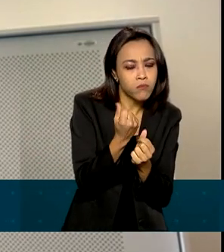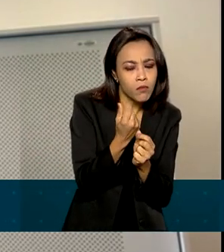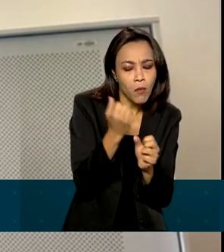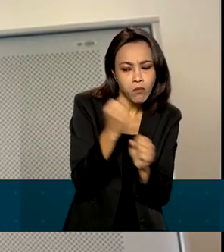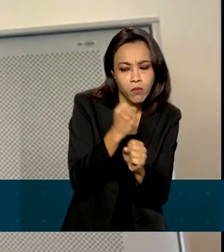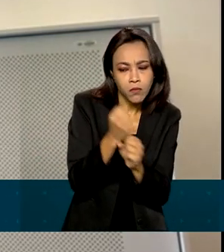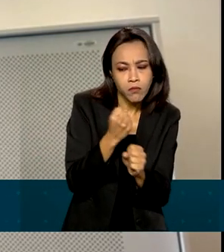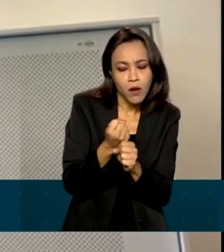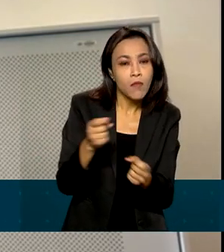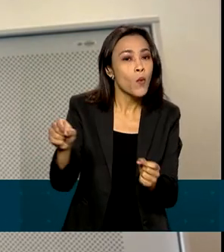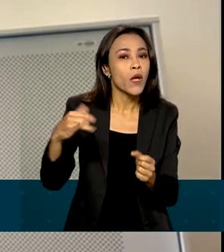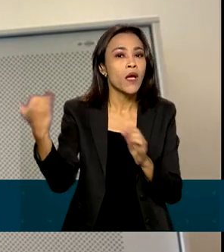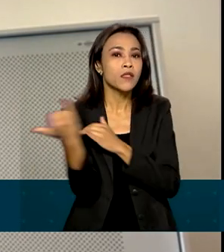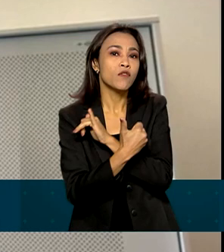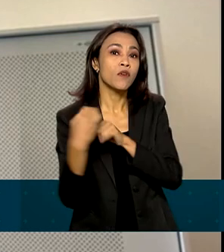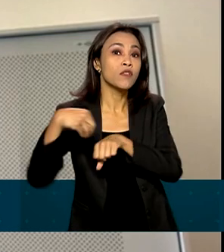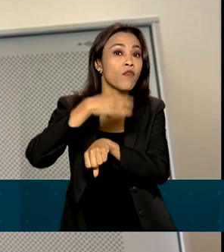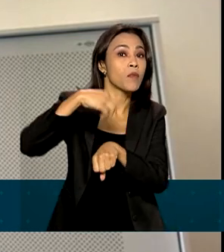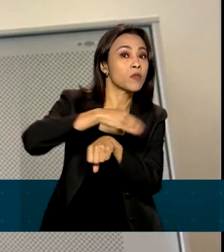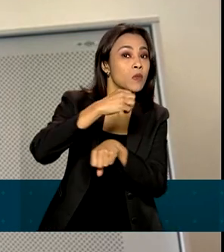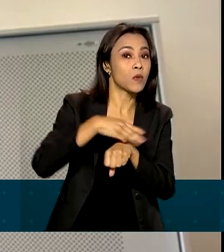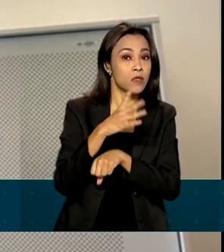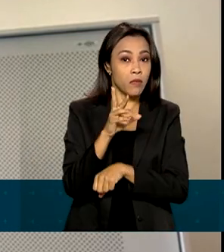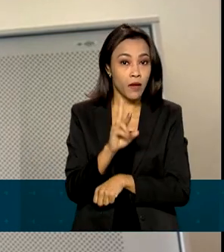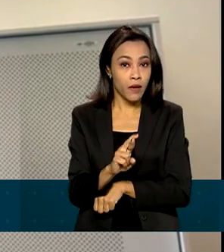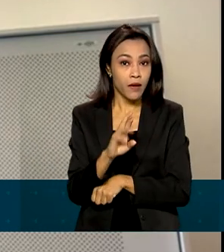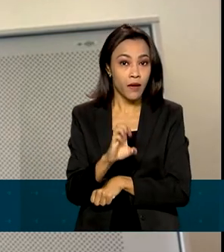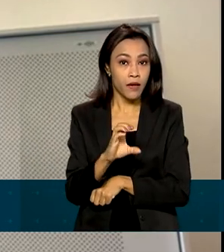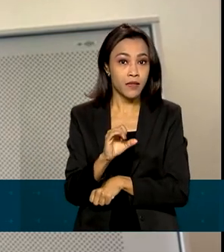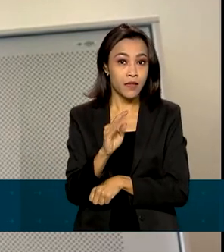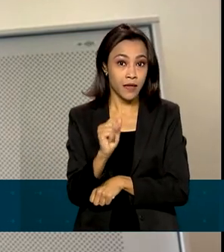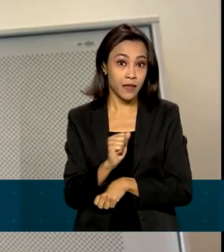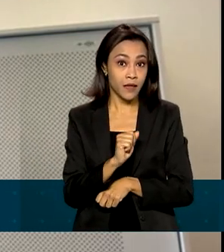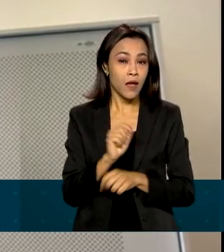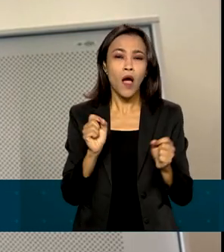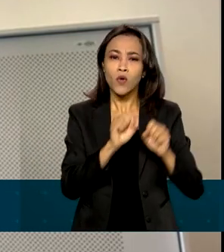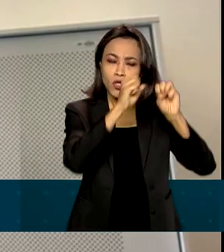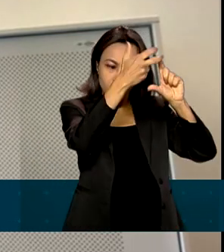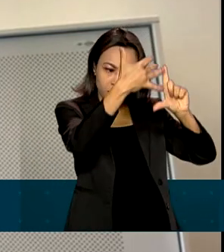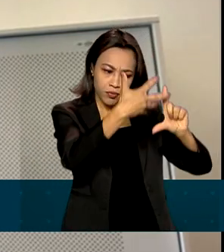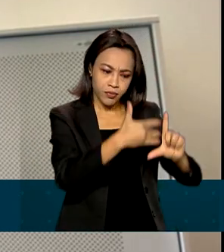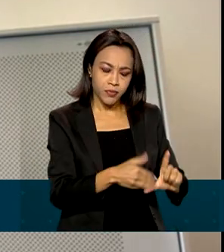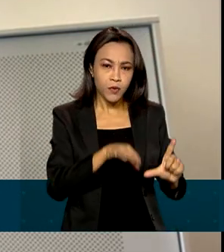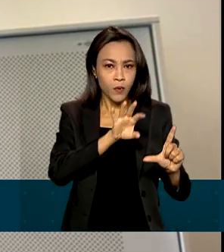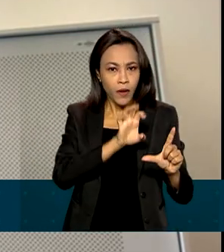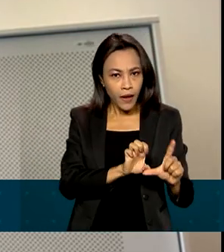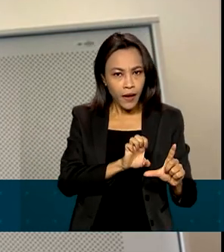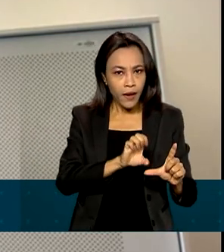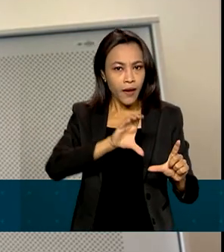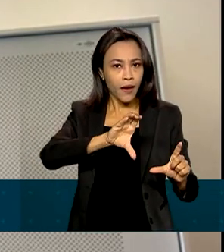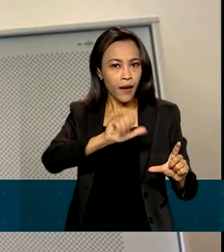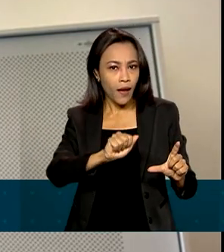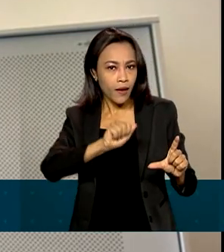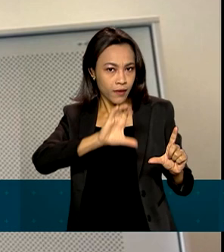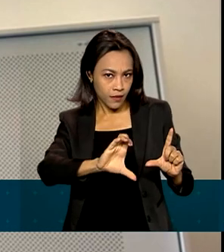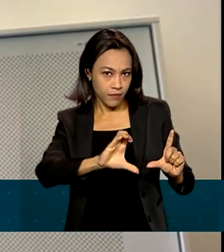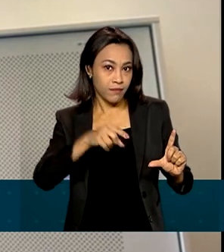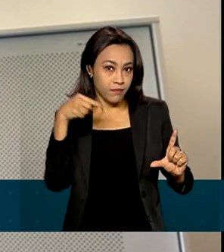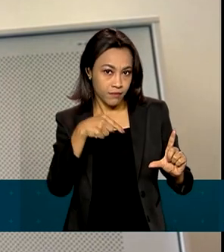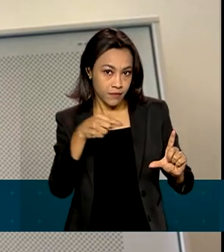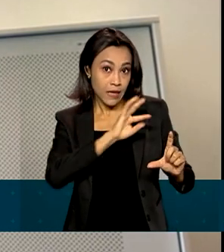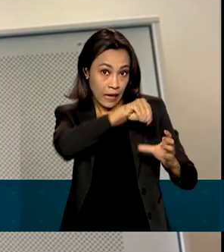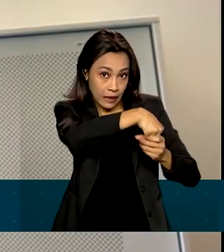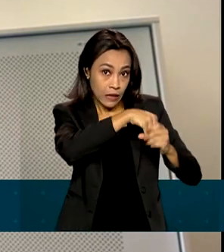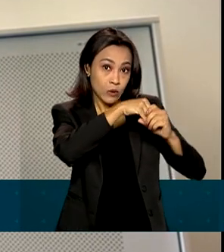Receita Federal dentro lá do ambiente do ECAC, que é dentro do site da Receita Federal. Isso pode